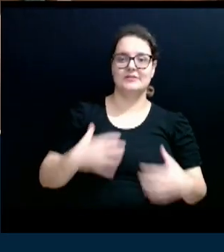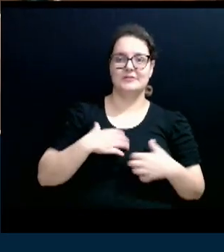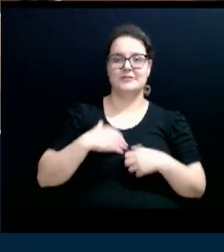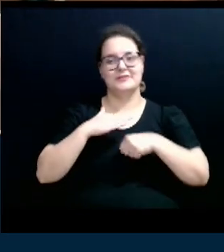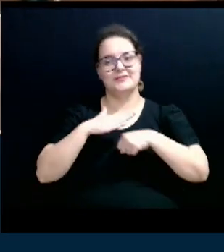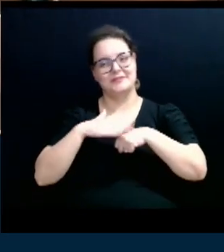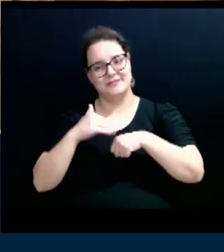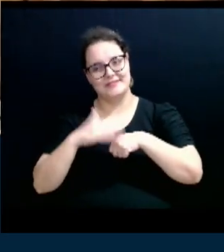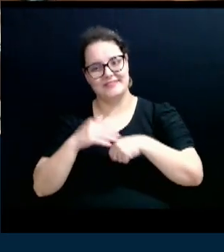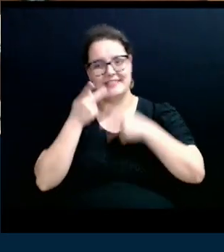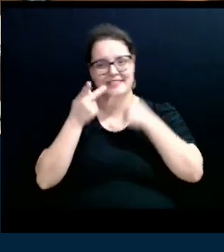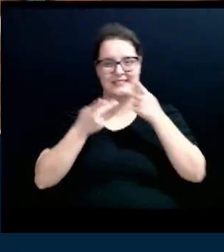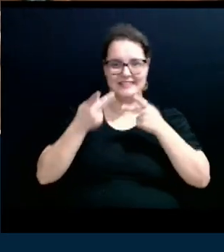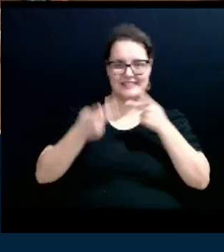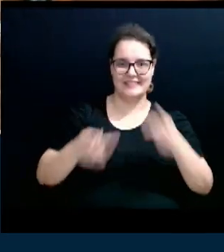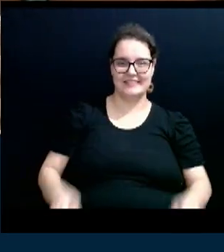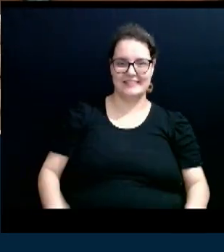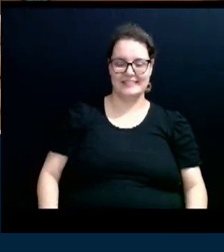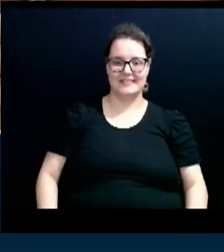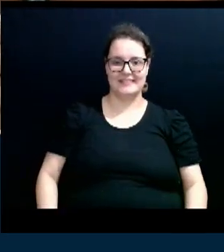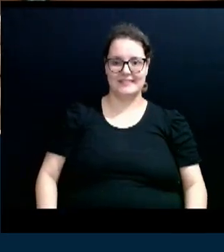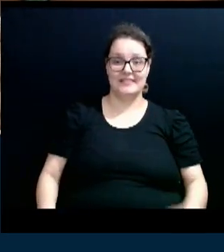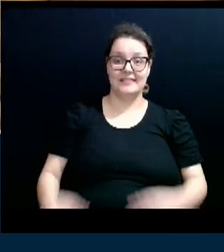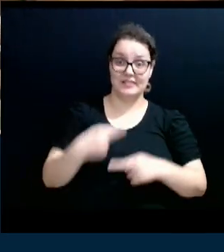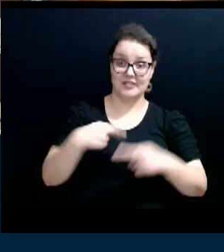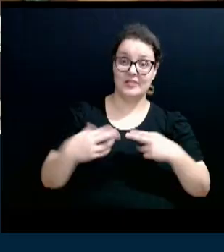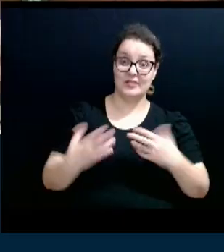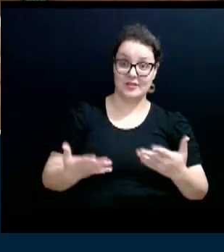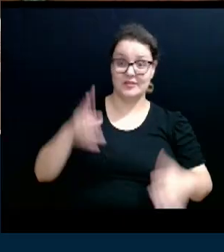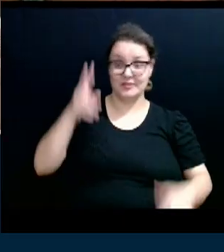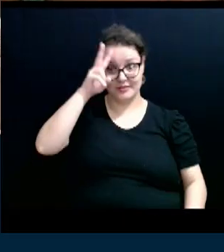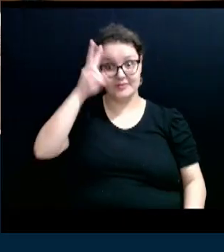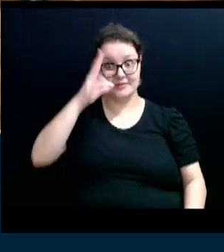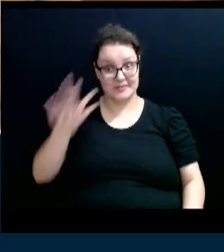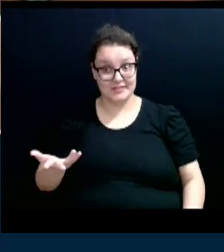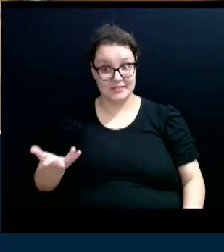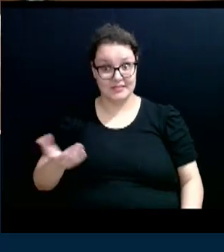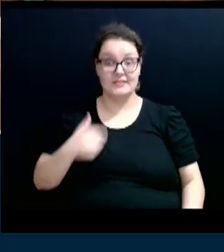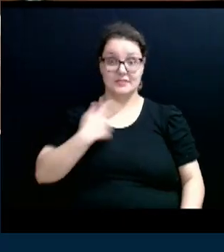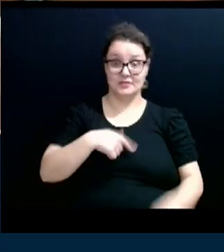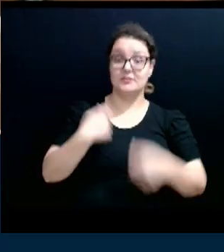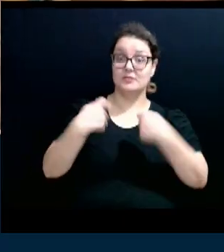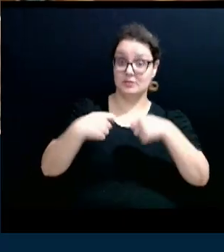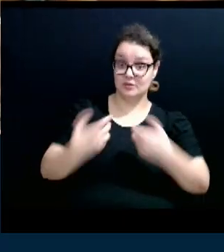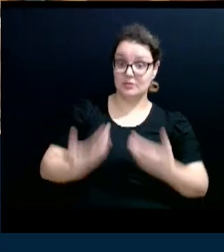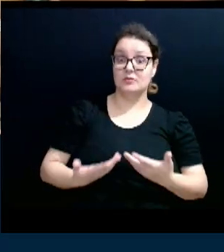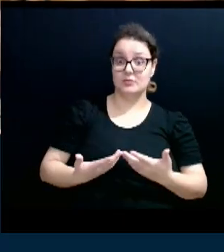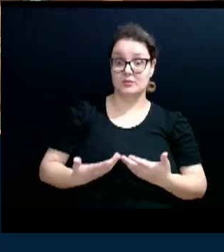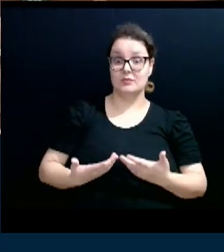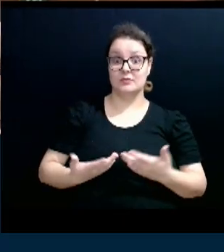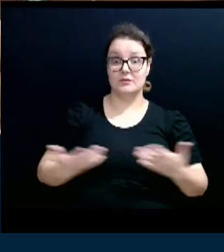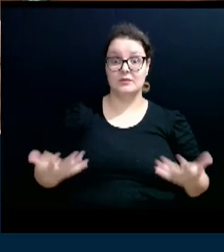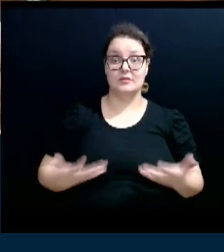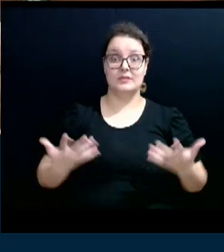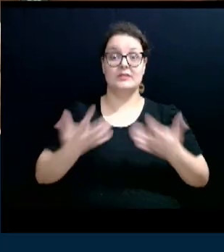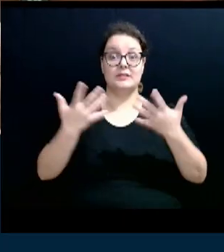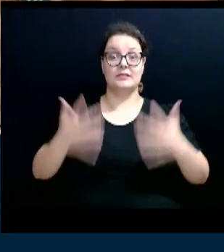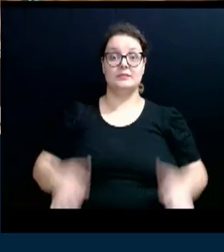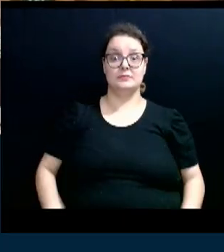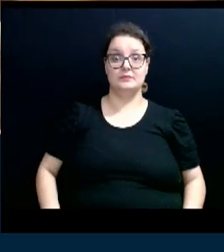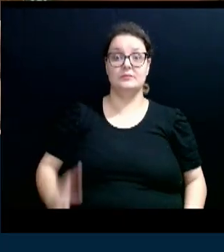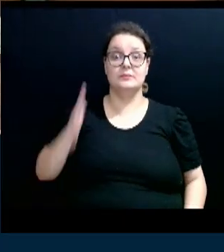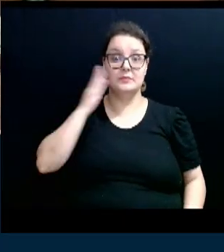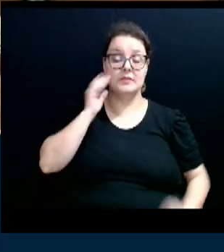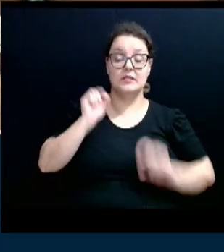falar, referente à história, né? Que a gente precisa manter viva para a gente entender quem somos.